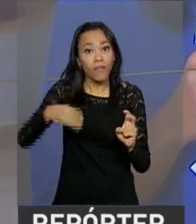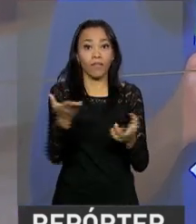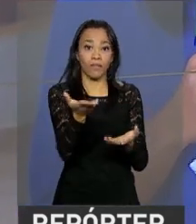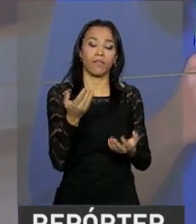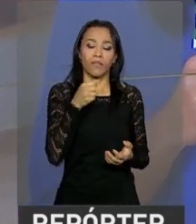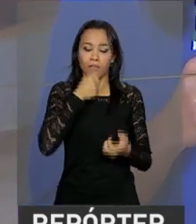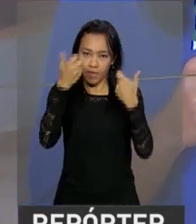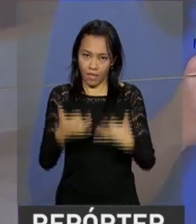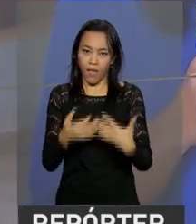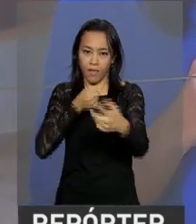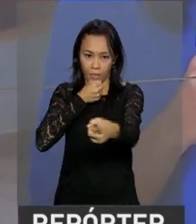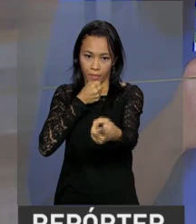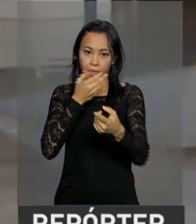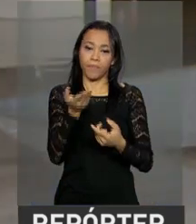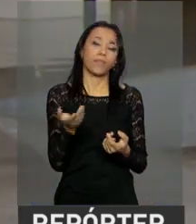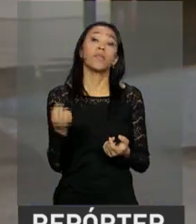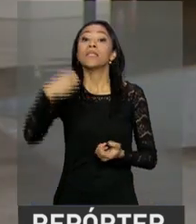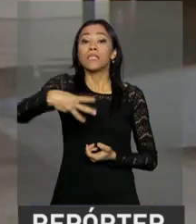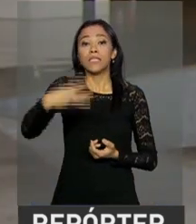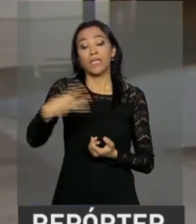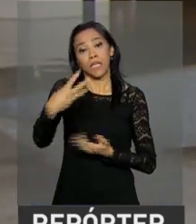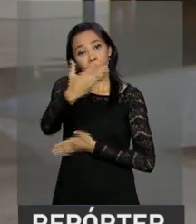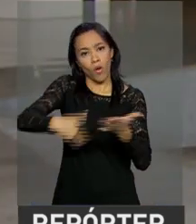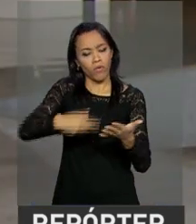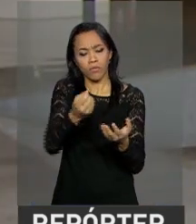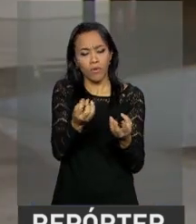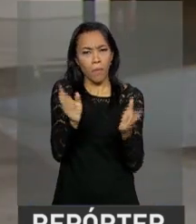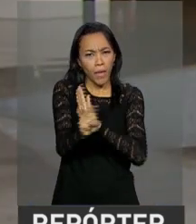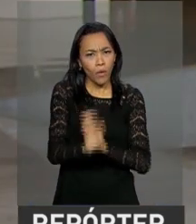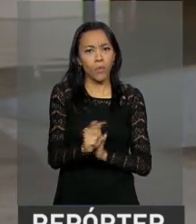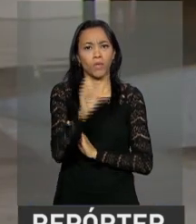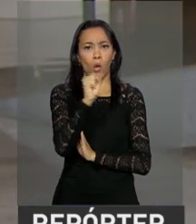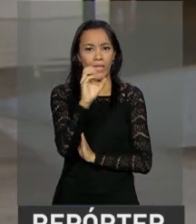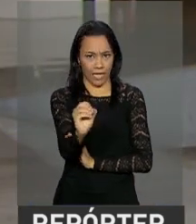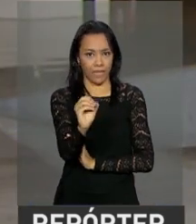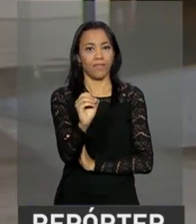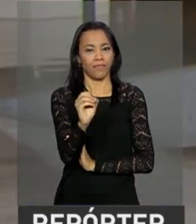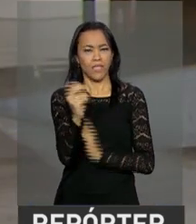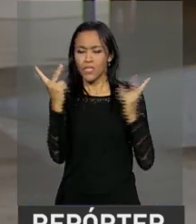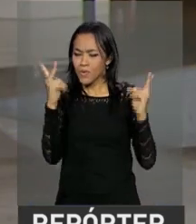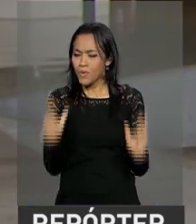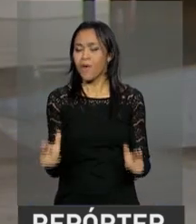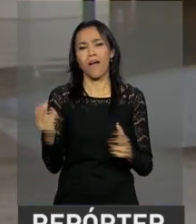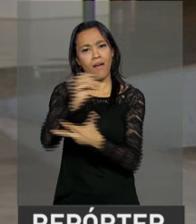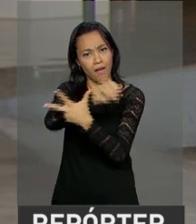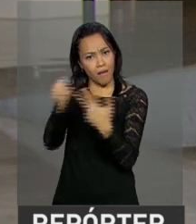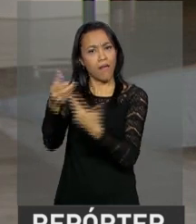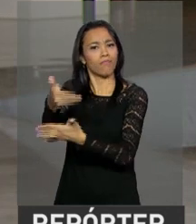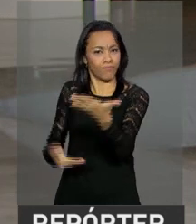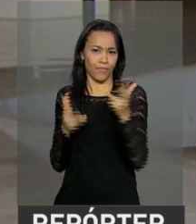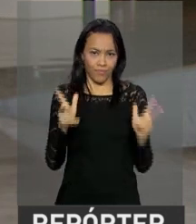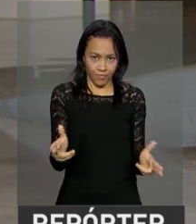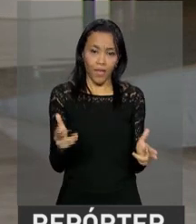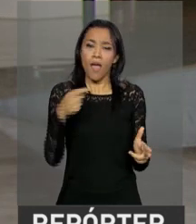Paola. Oi, Renata. O terceiro simulado do Enem, ele tem 80 questões, mais ou menos aí no mesmo estilo, no mesmo formato das questões do